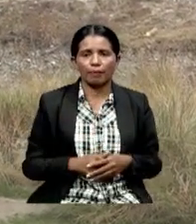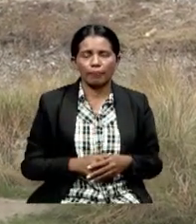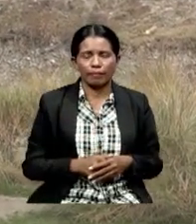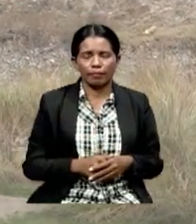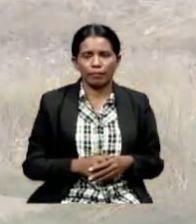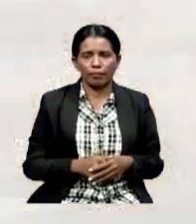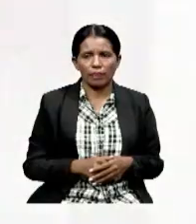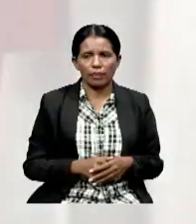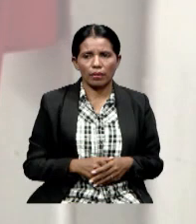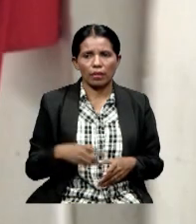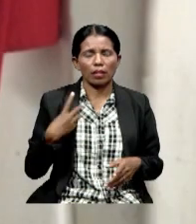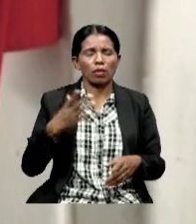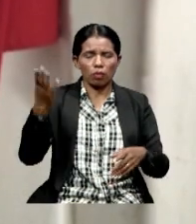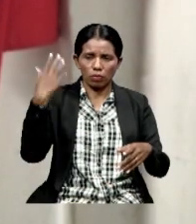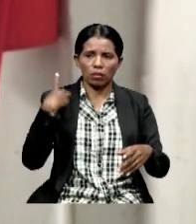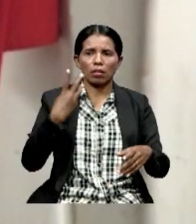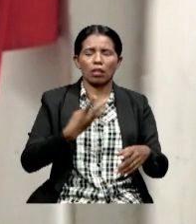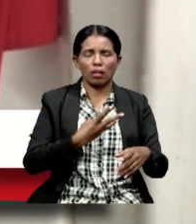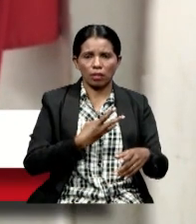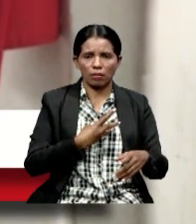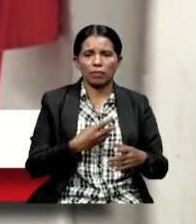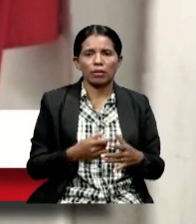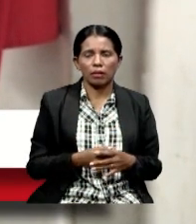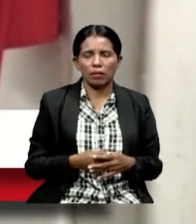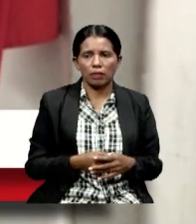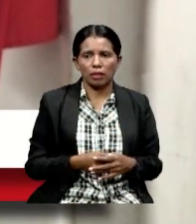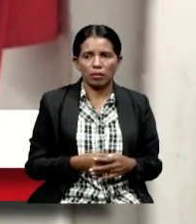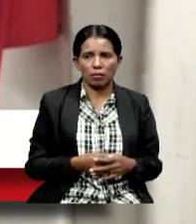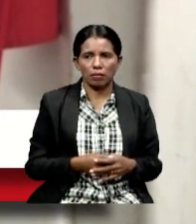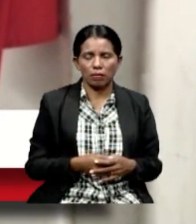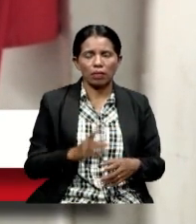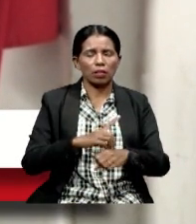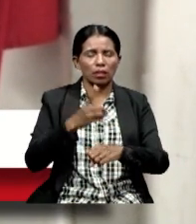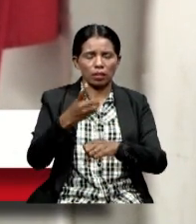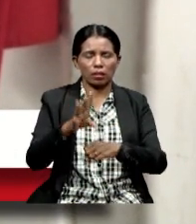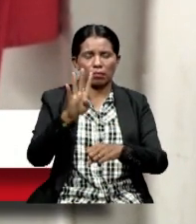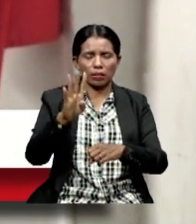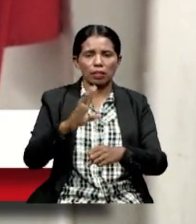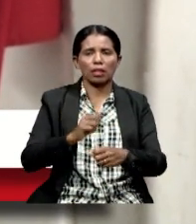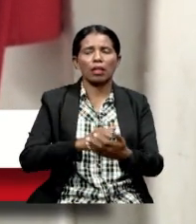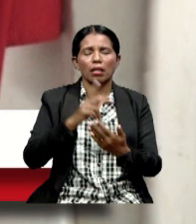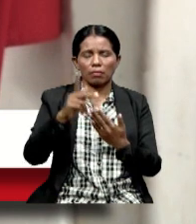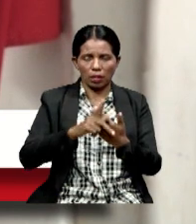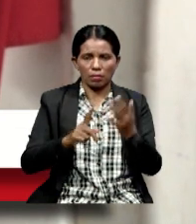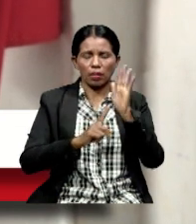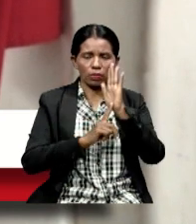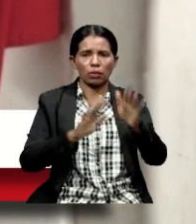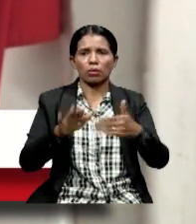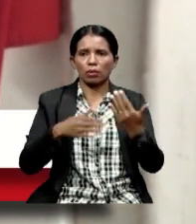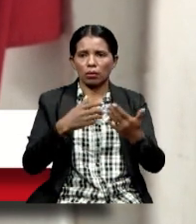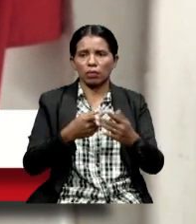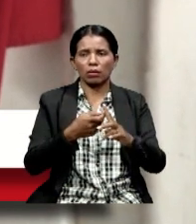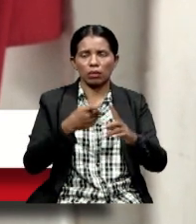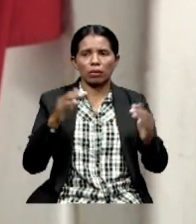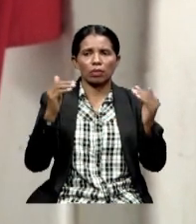Portanto, ami, desde o que era antes de, portanto, inundação 4 de abril, a minha força aí do Bacer de Botona, lhe usi, foram